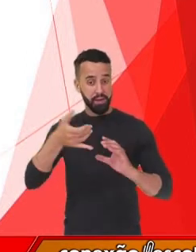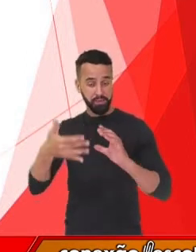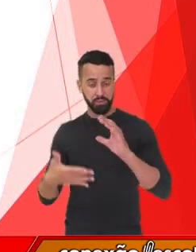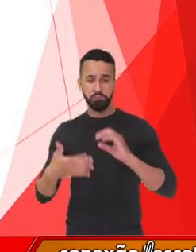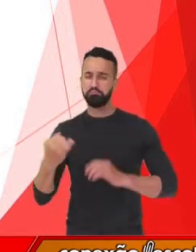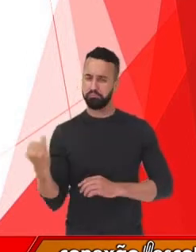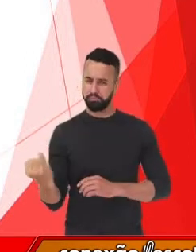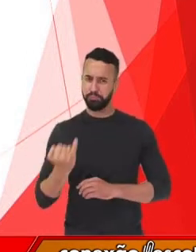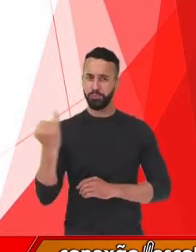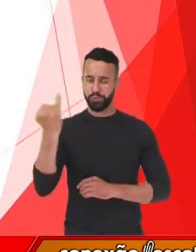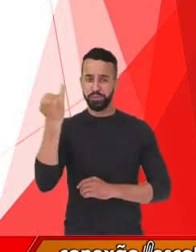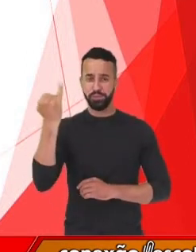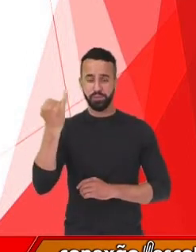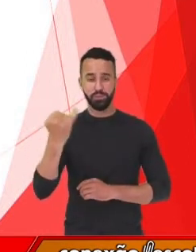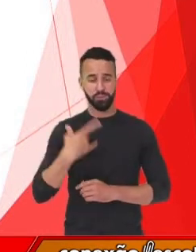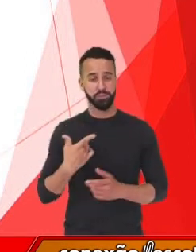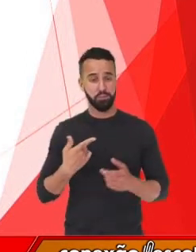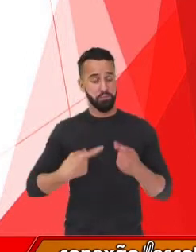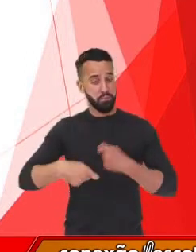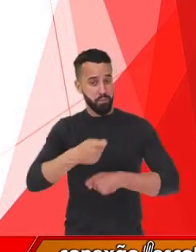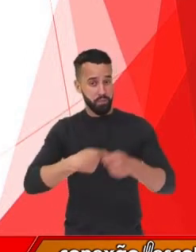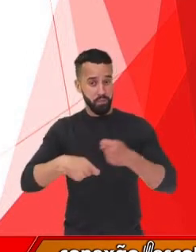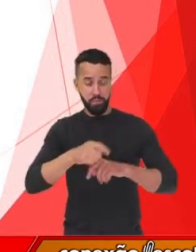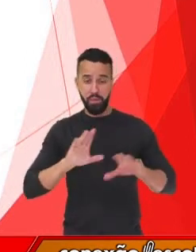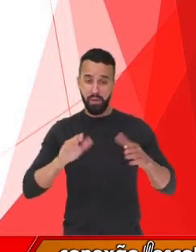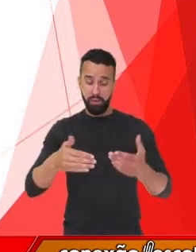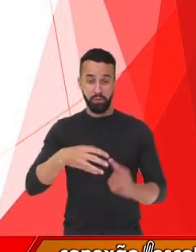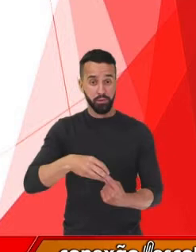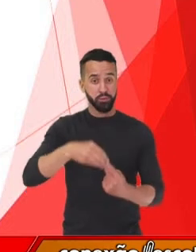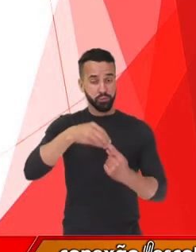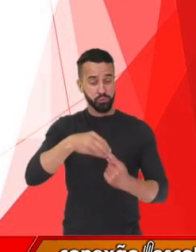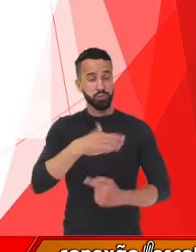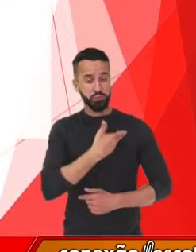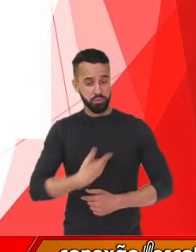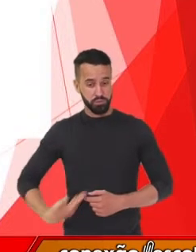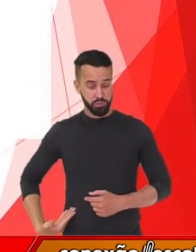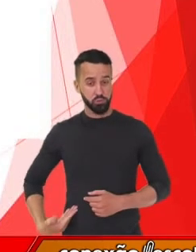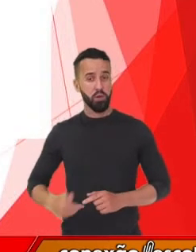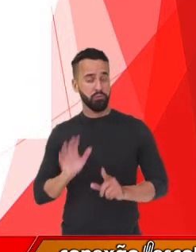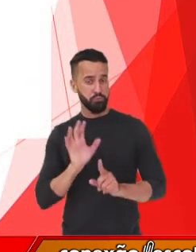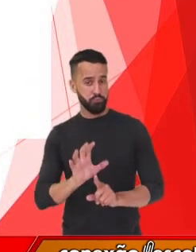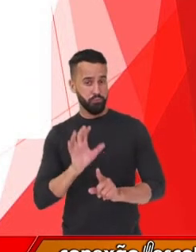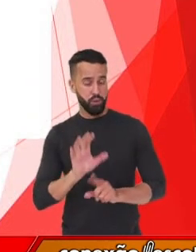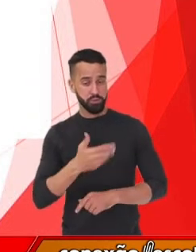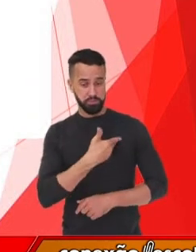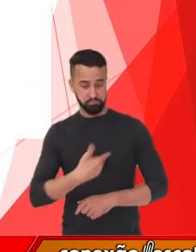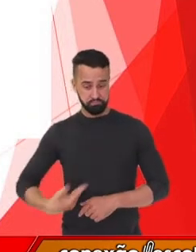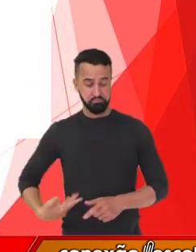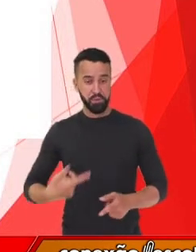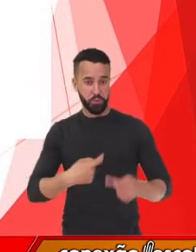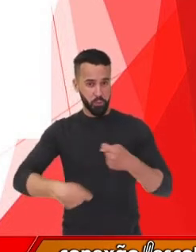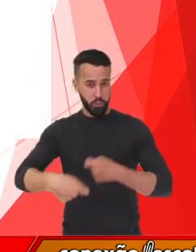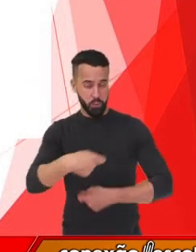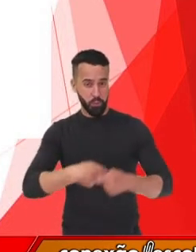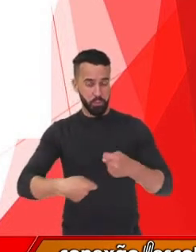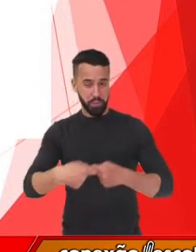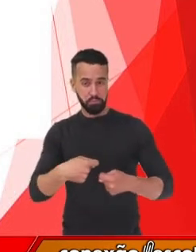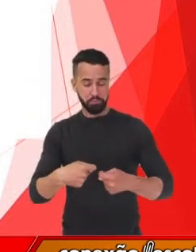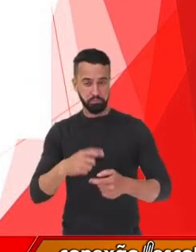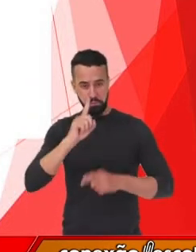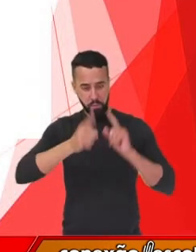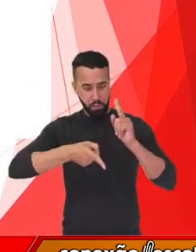do mercantilismo é a intervenção do Estado na economia. Esse é um diagrama que eu trouxe